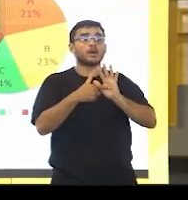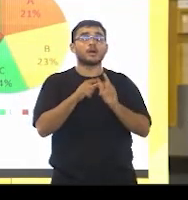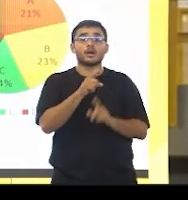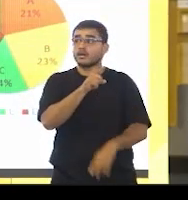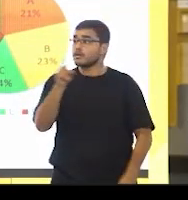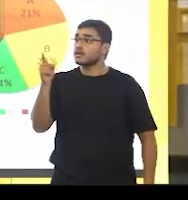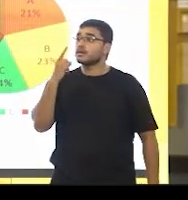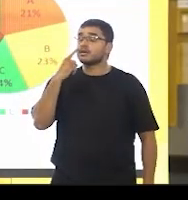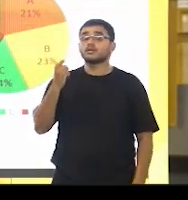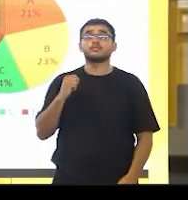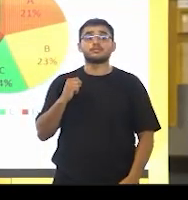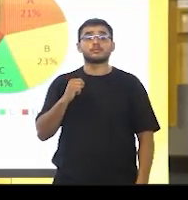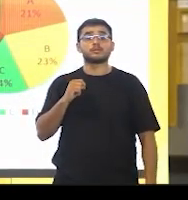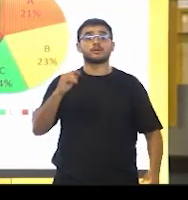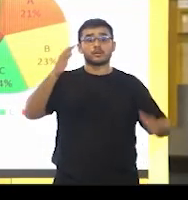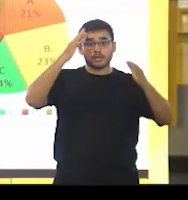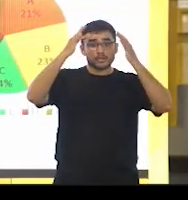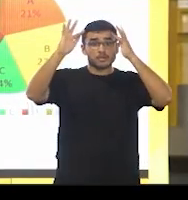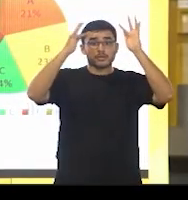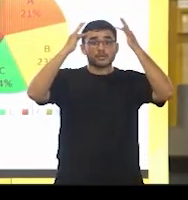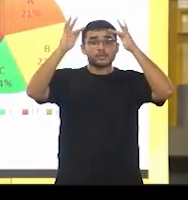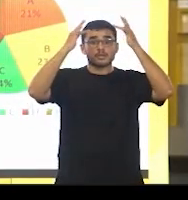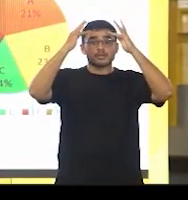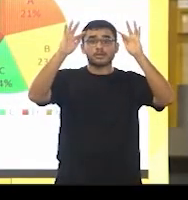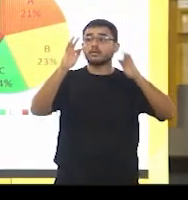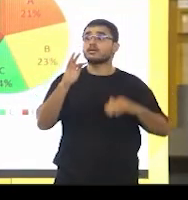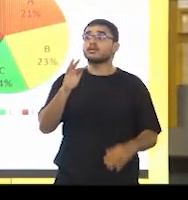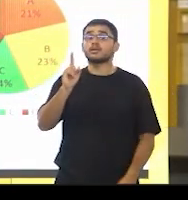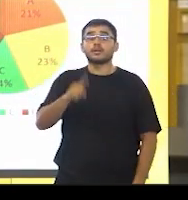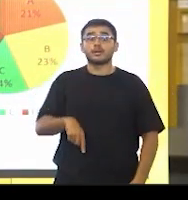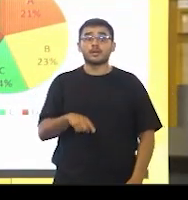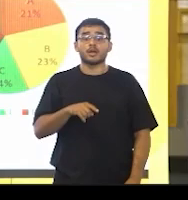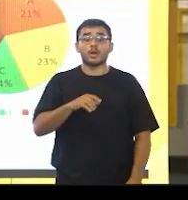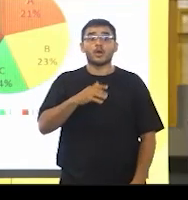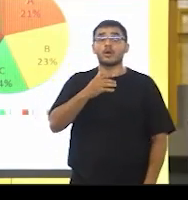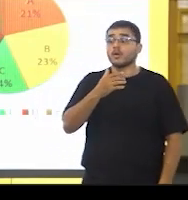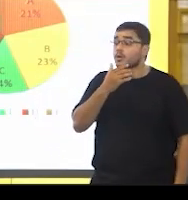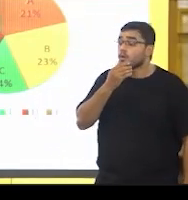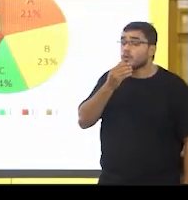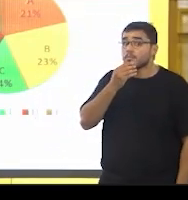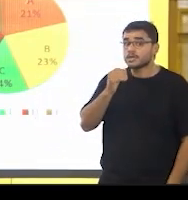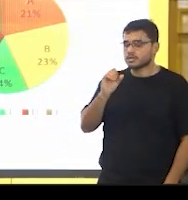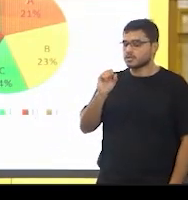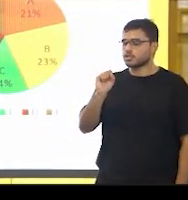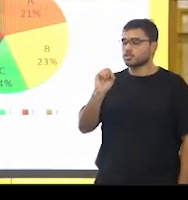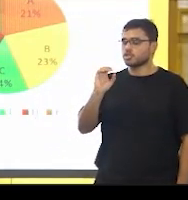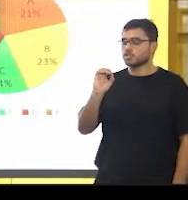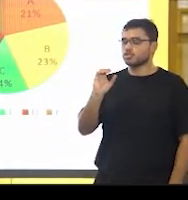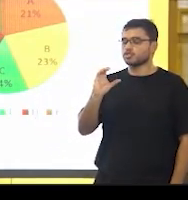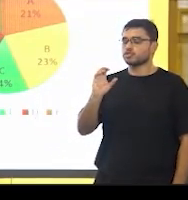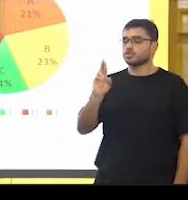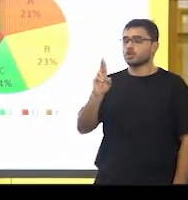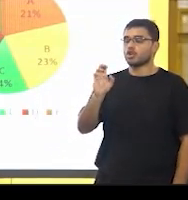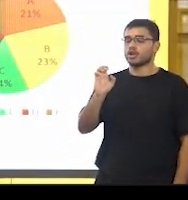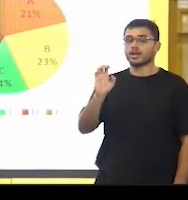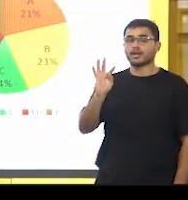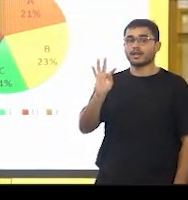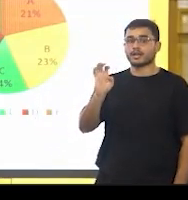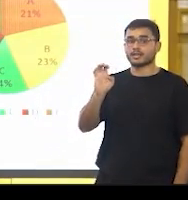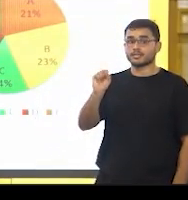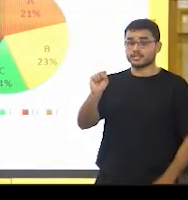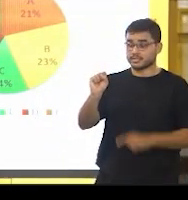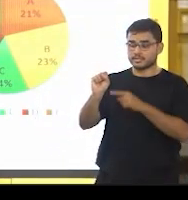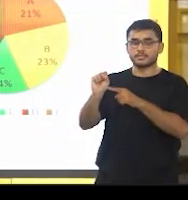dos primeiros filósofos é pré-socrático, tá? O nome dos primeiros filósofos